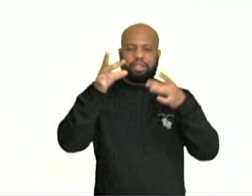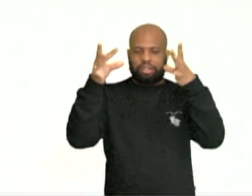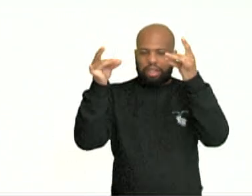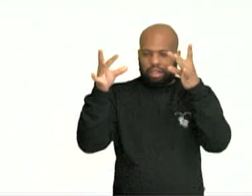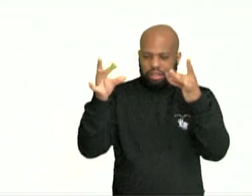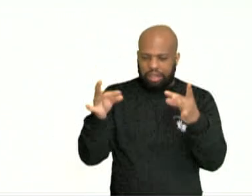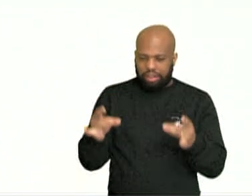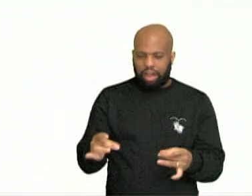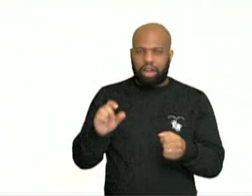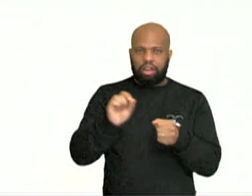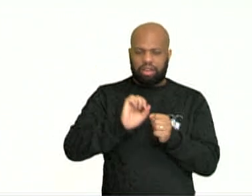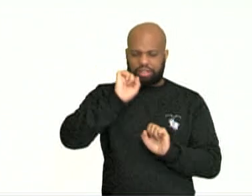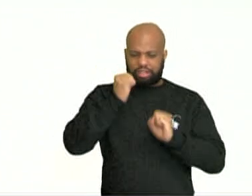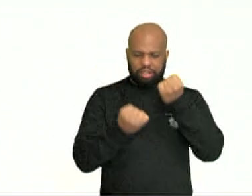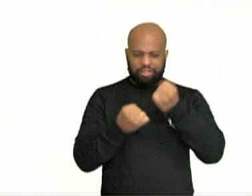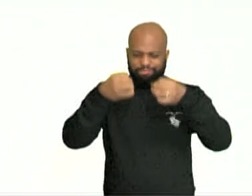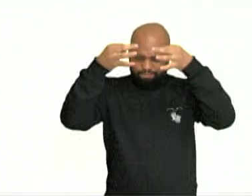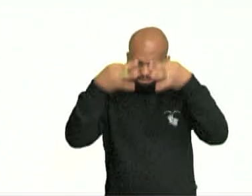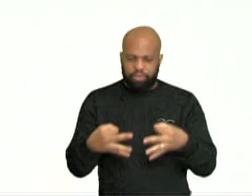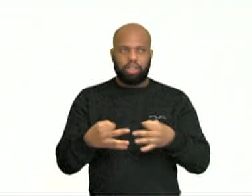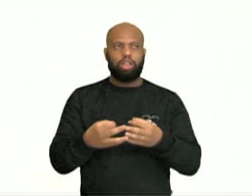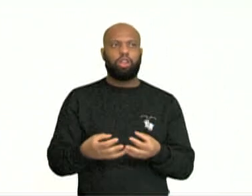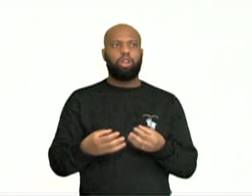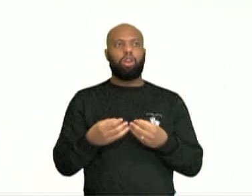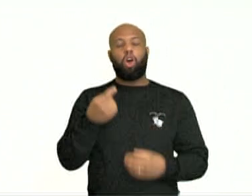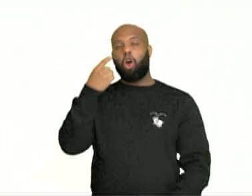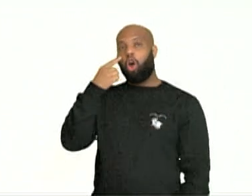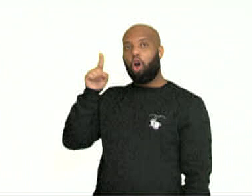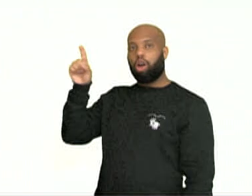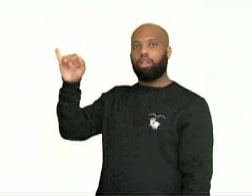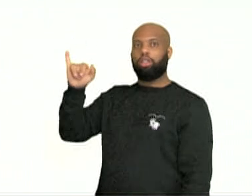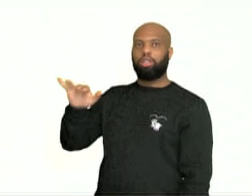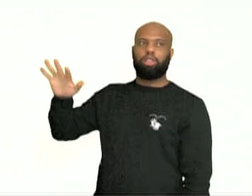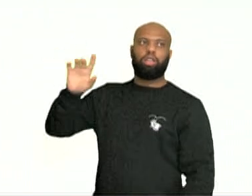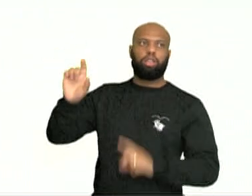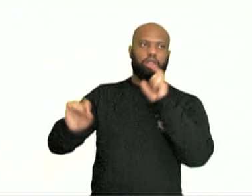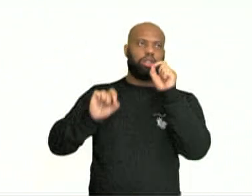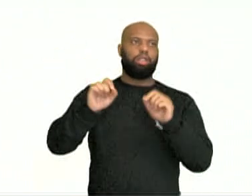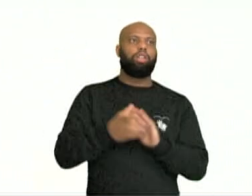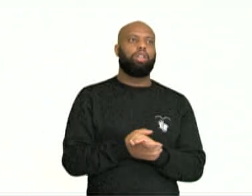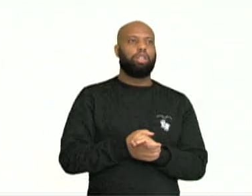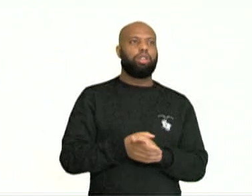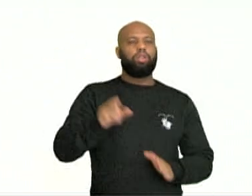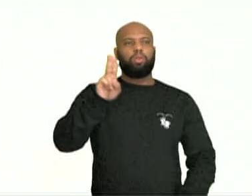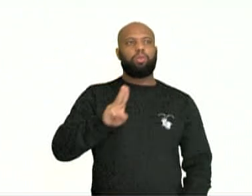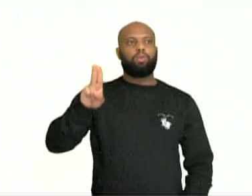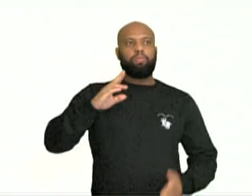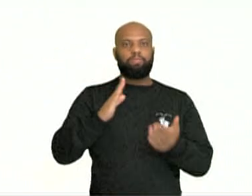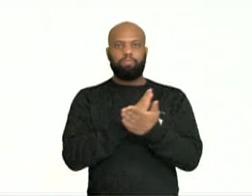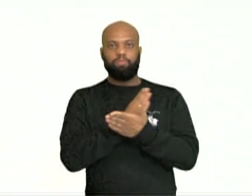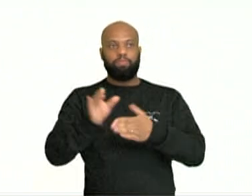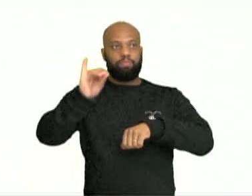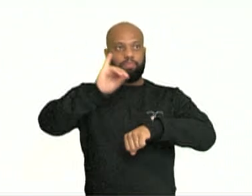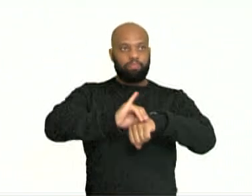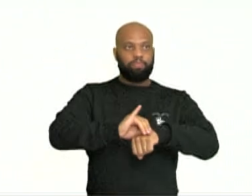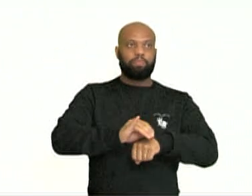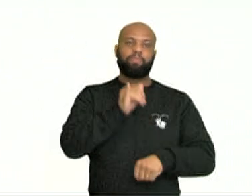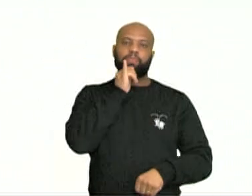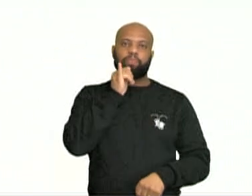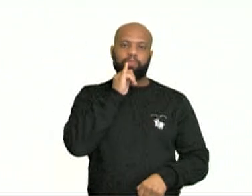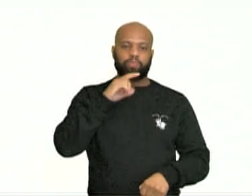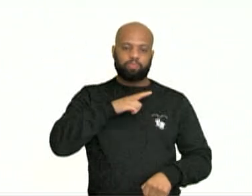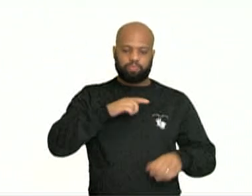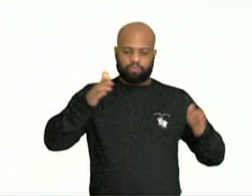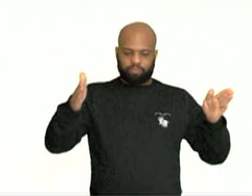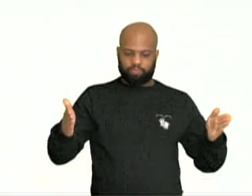exercícios precisos. Como nós conseguimos observar pelas imagens, ele faz uso de acessórios, como blocos,